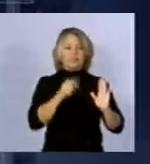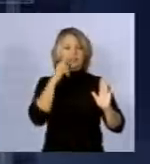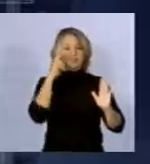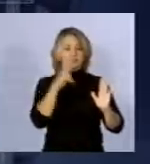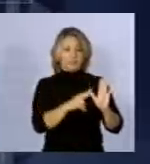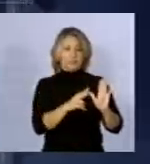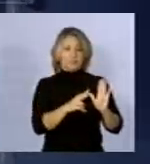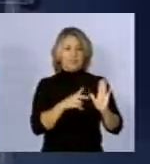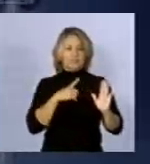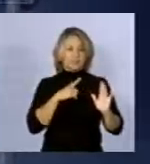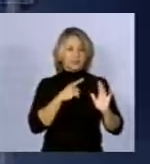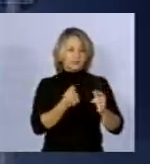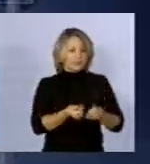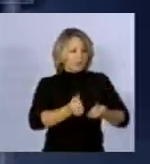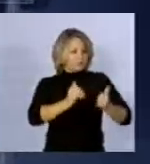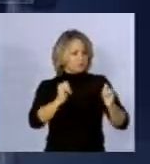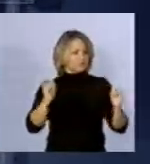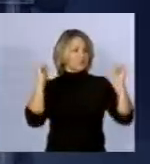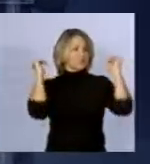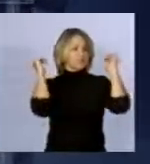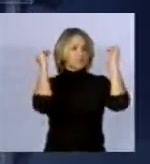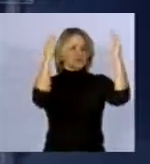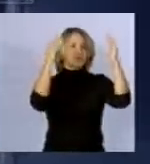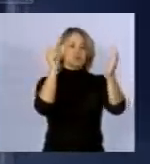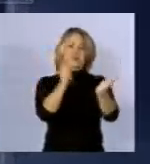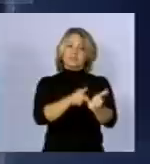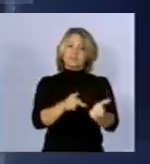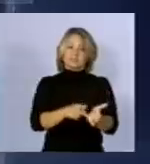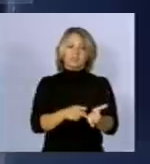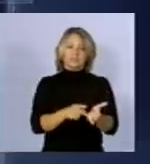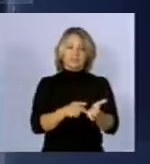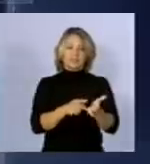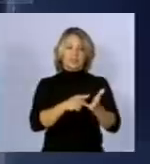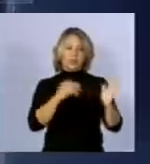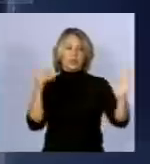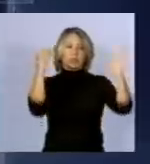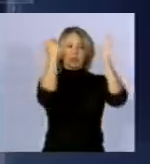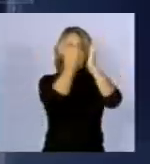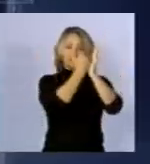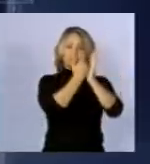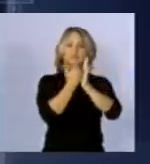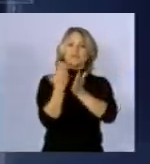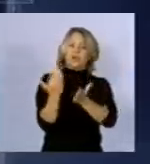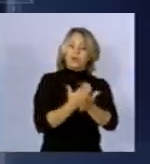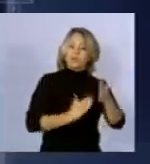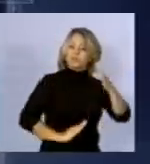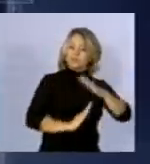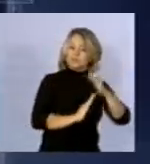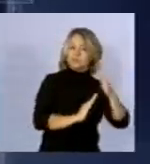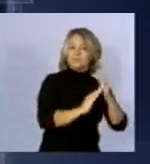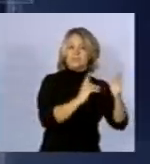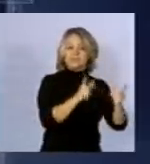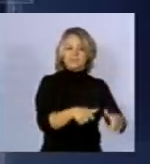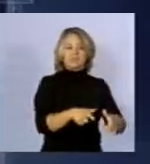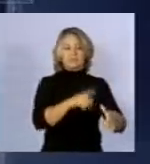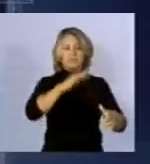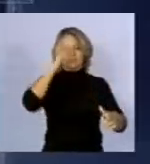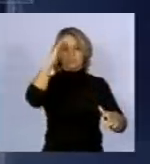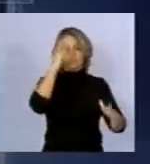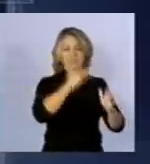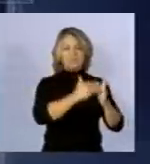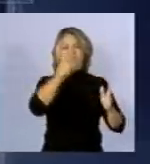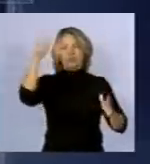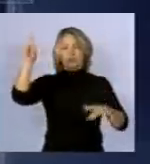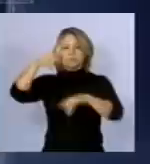valores muito superiores ao que é e o padrão de alguns limites legais estabelecidos em outros